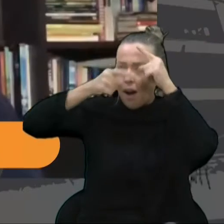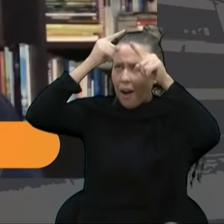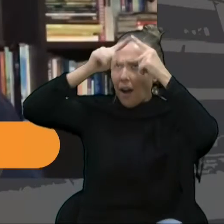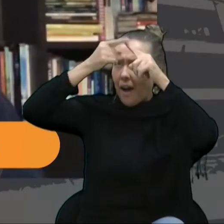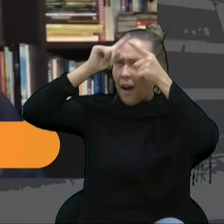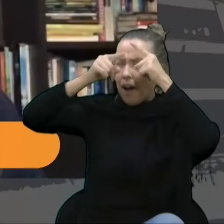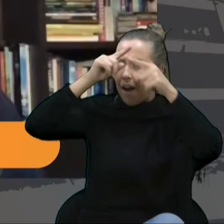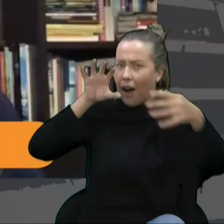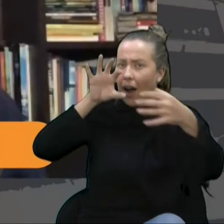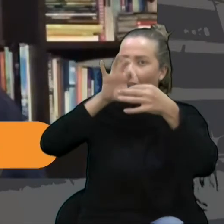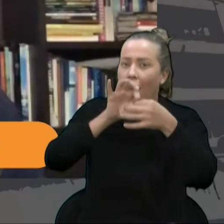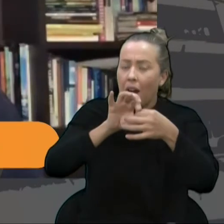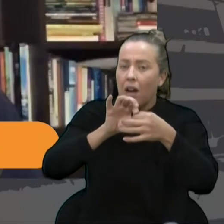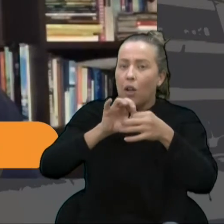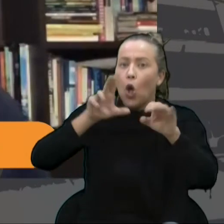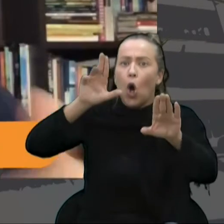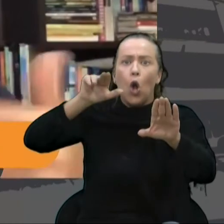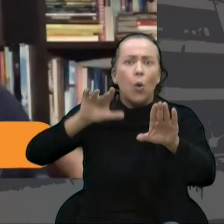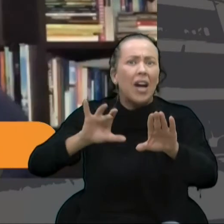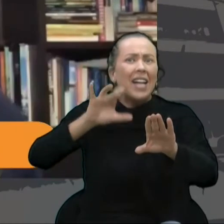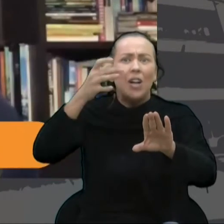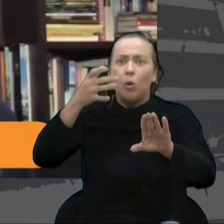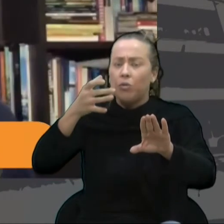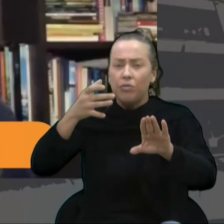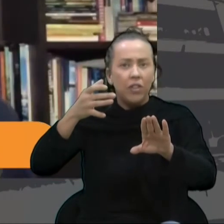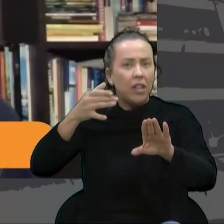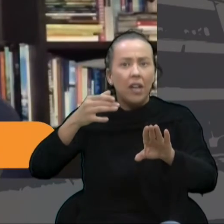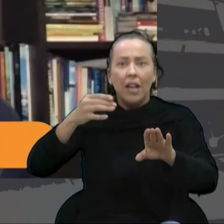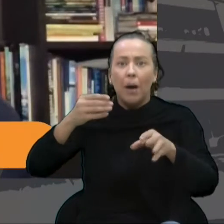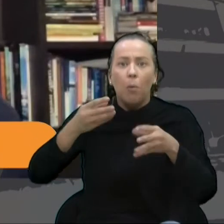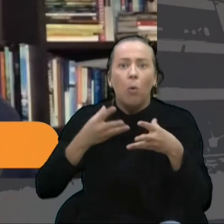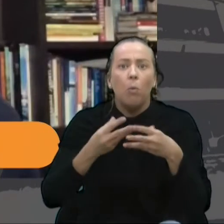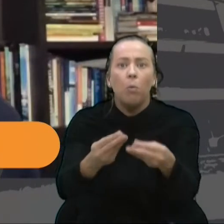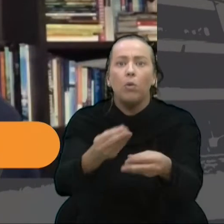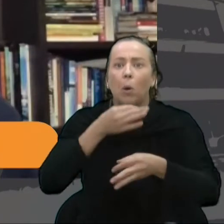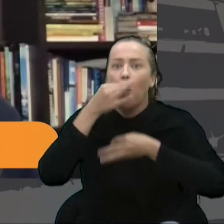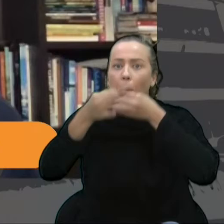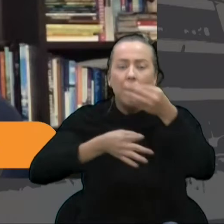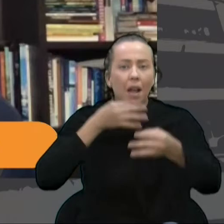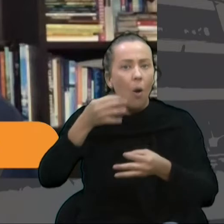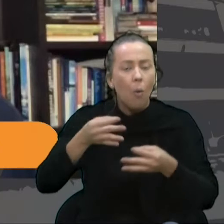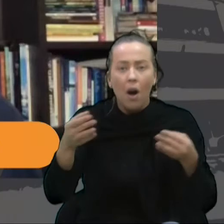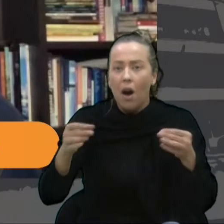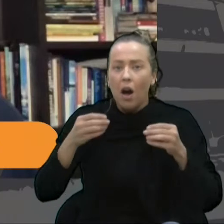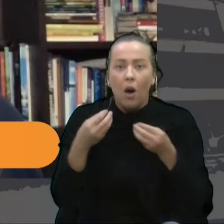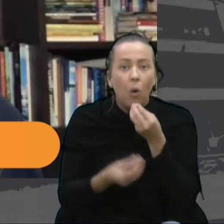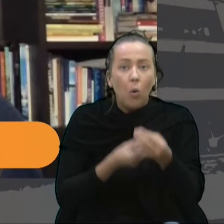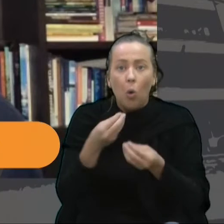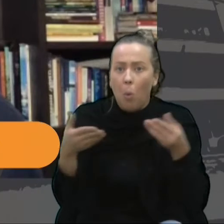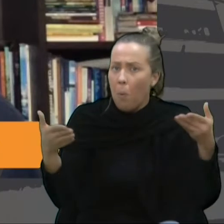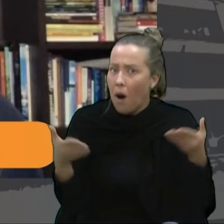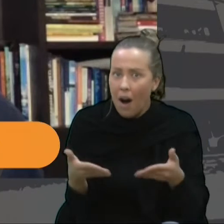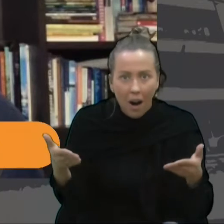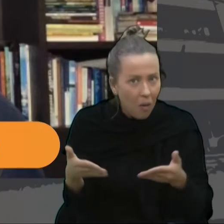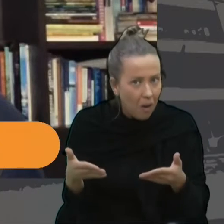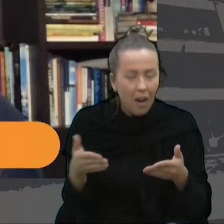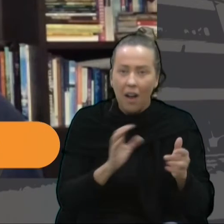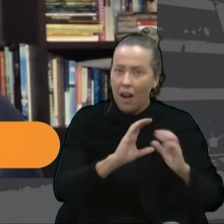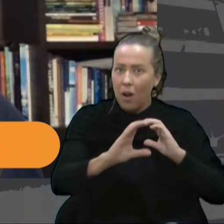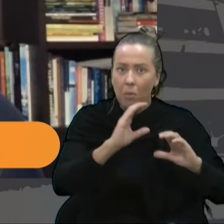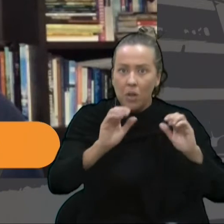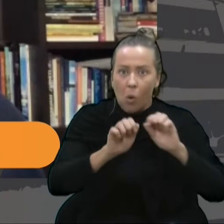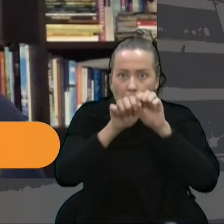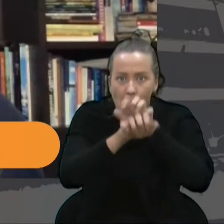também. Eu acho que nunca houve um período de tanta opinião nos meios de comunicação de